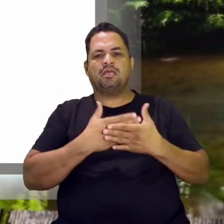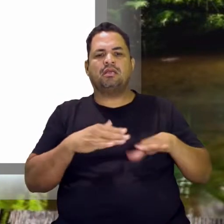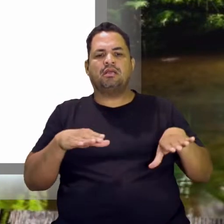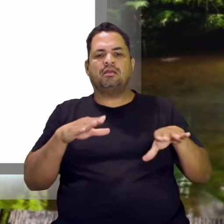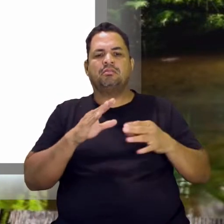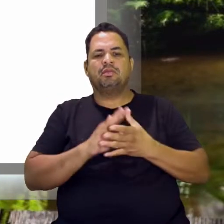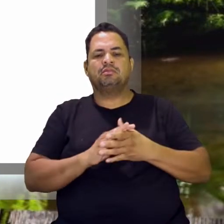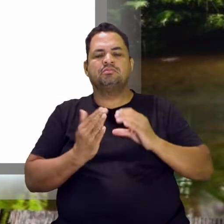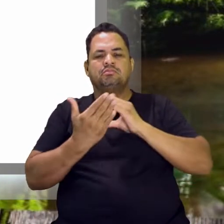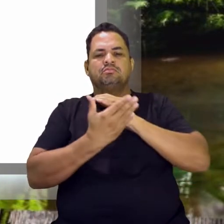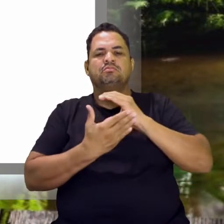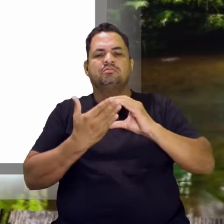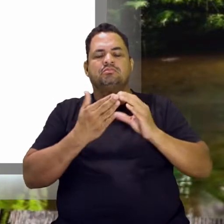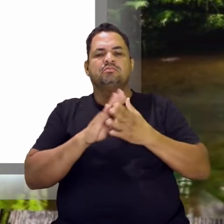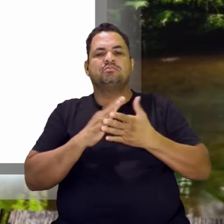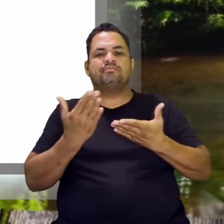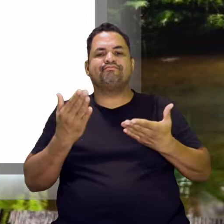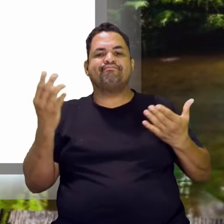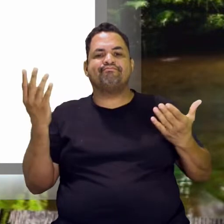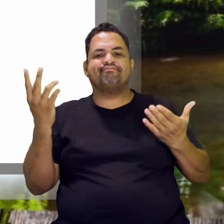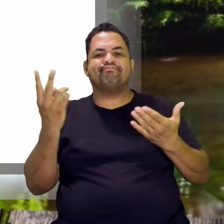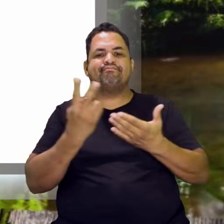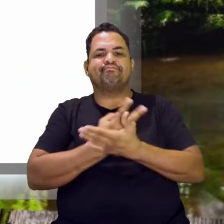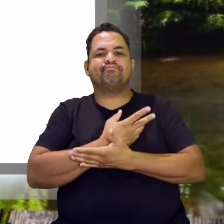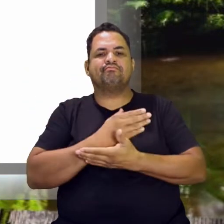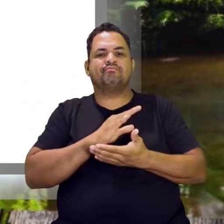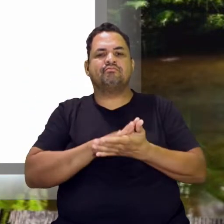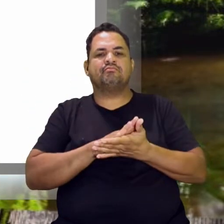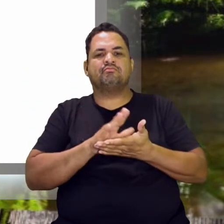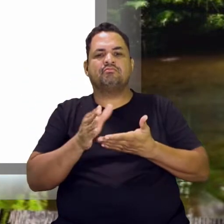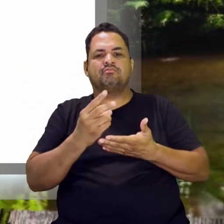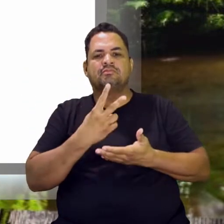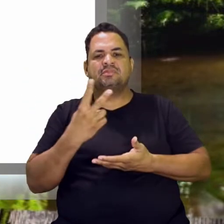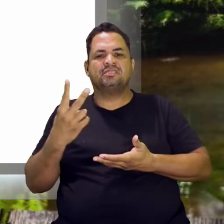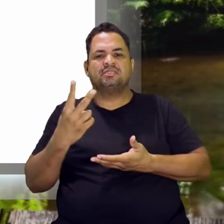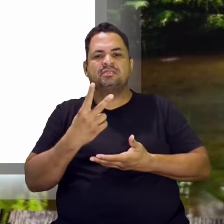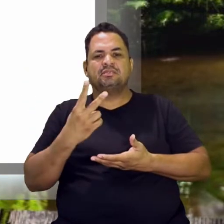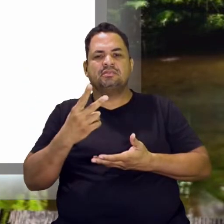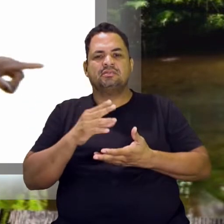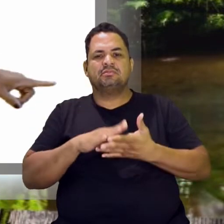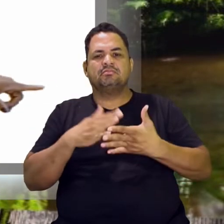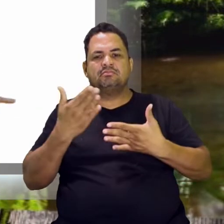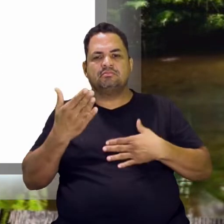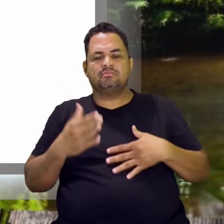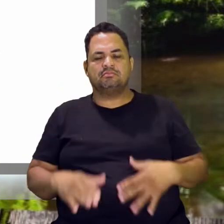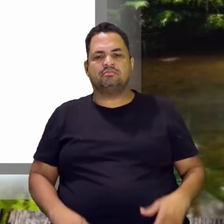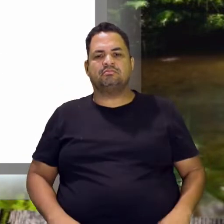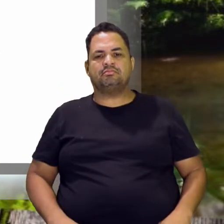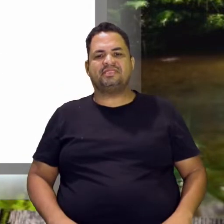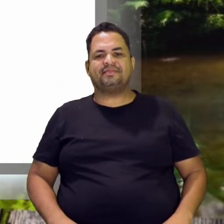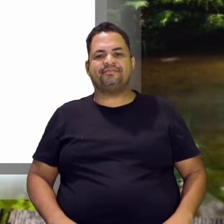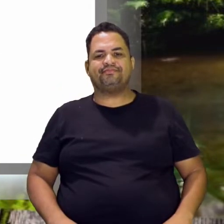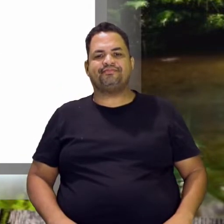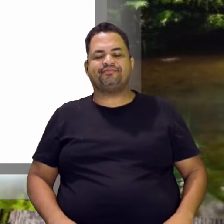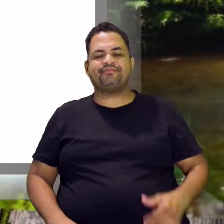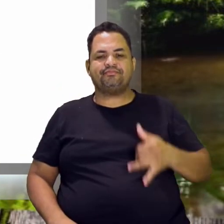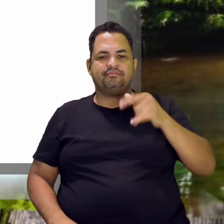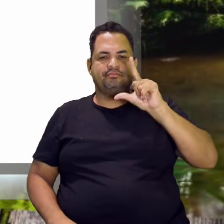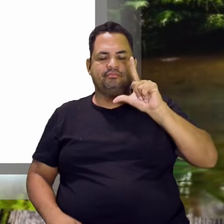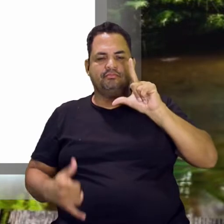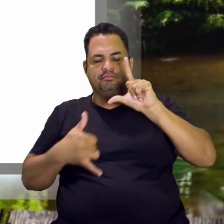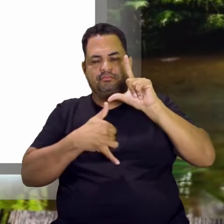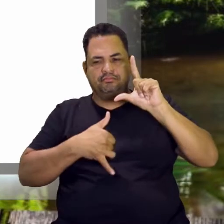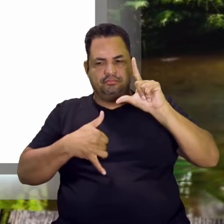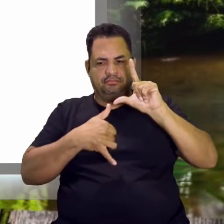de alimento. E aí o que vai acontecer? Lá vai para a segunda fonte, os lipídios. Estão entendendo? Por isso que